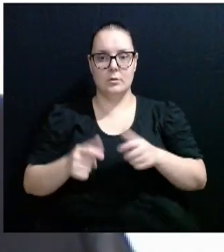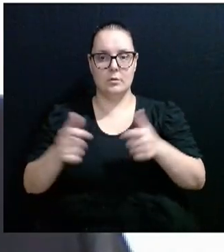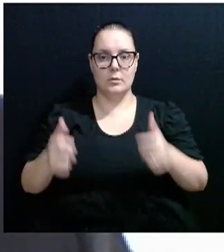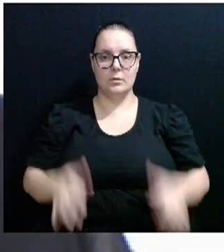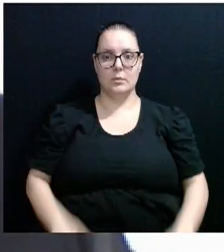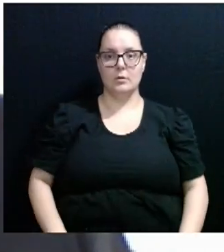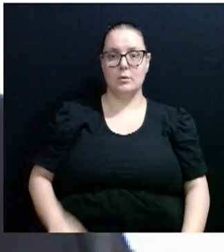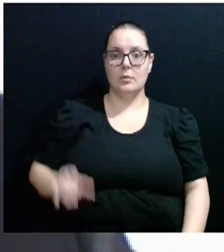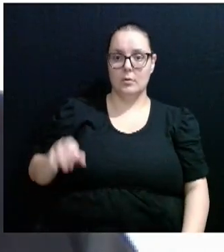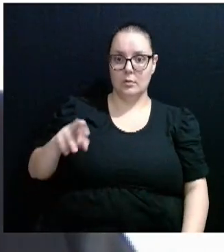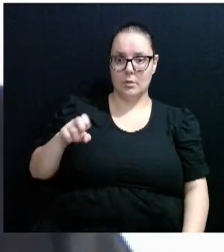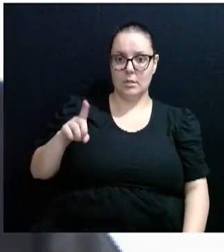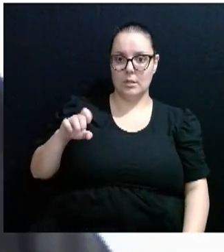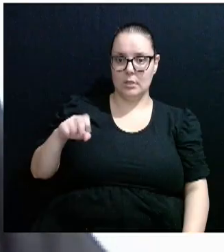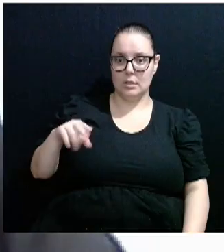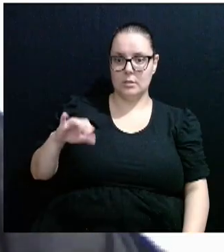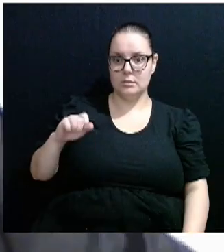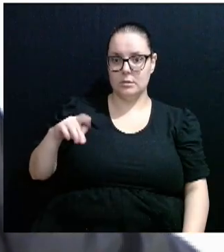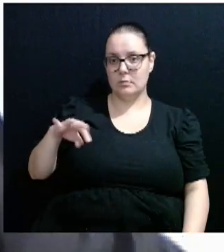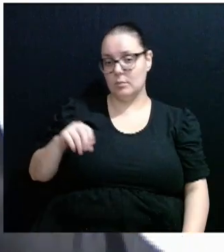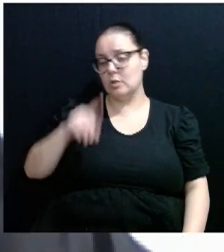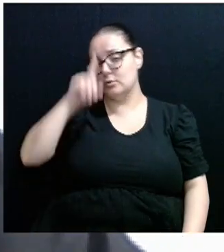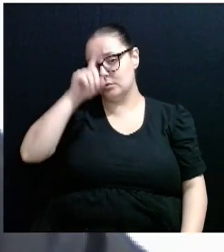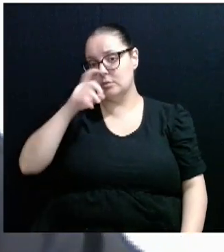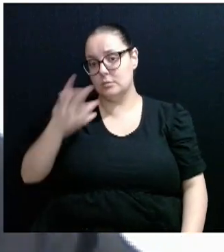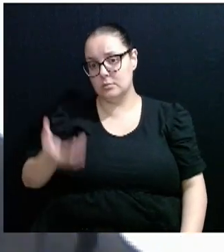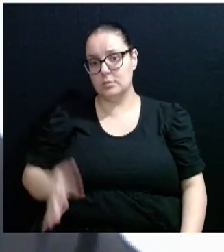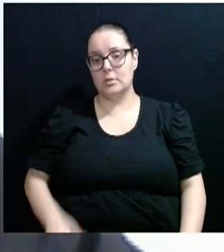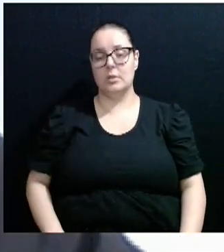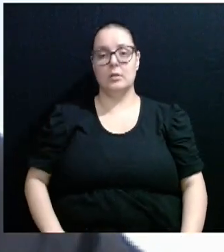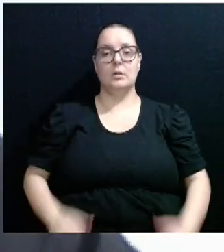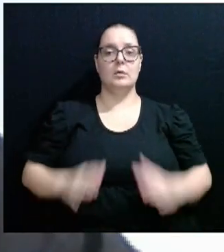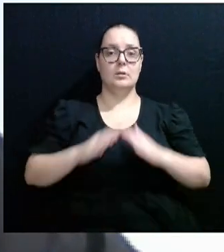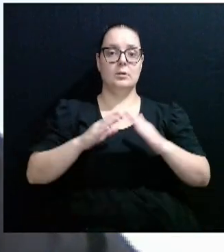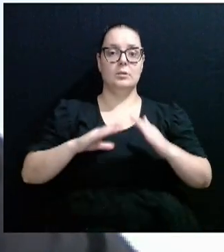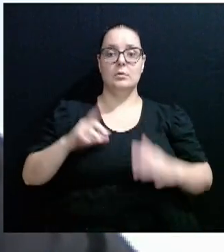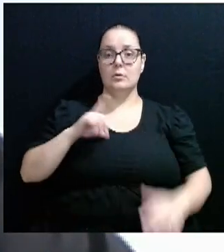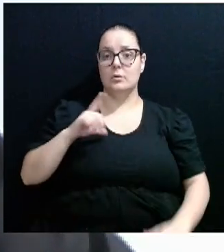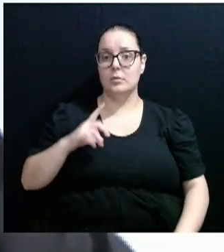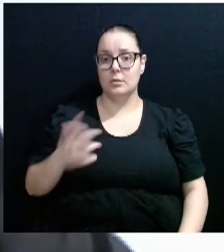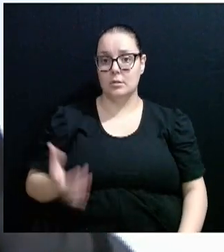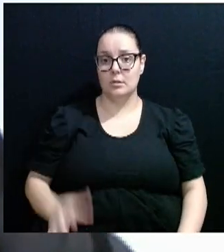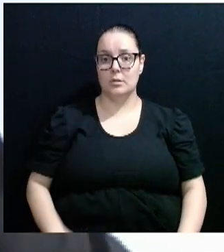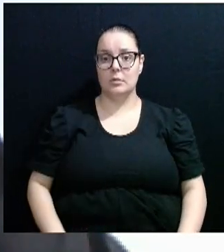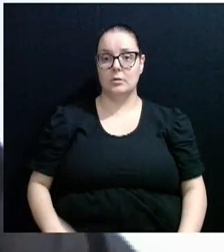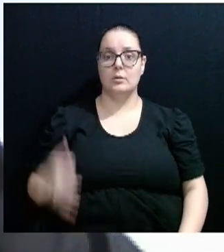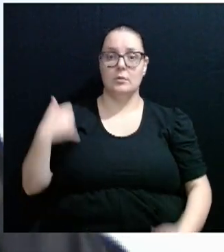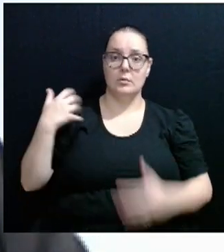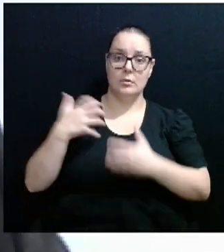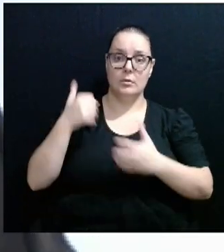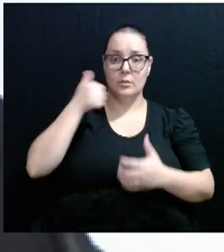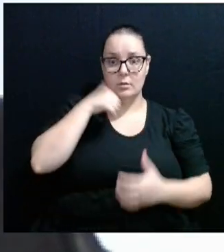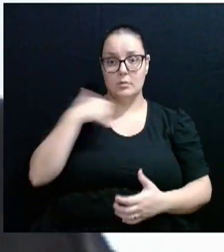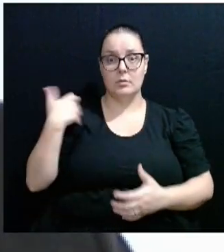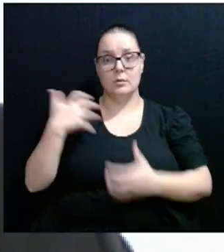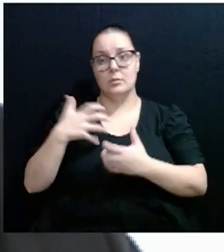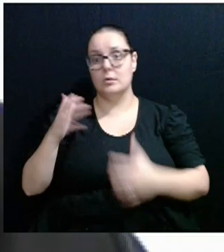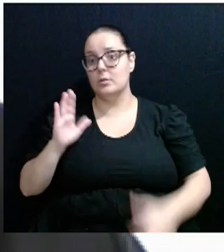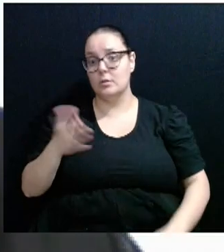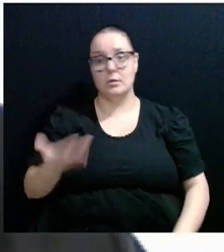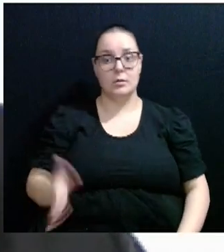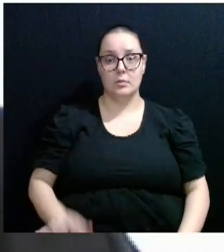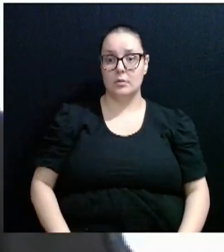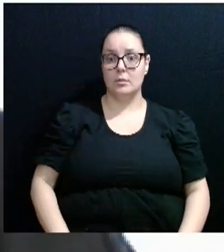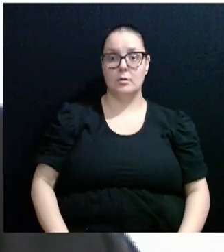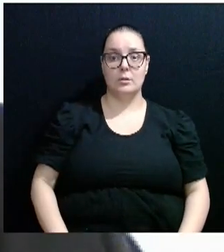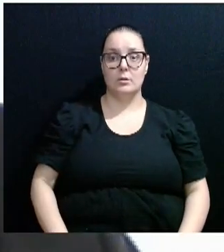de hospitais, né, então, de clínicas. Então, tem aquele idoso, idosa, que já está há 2,